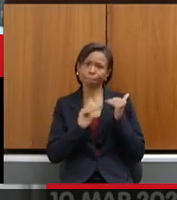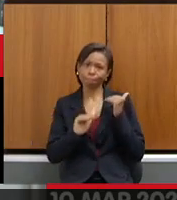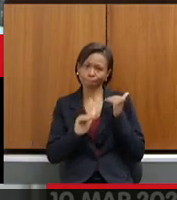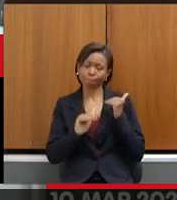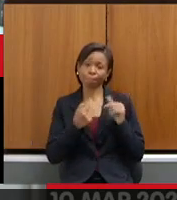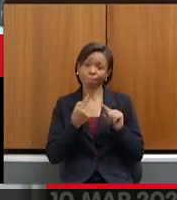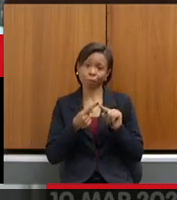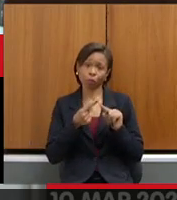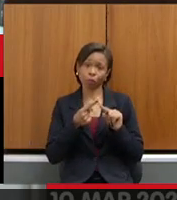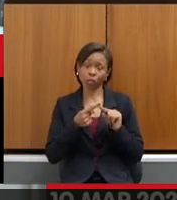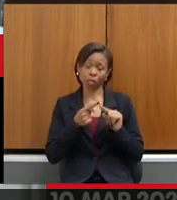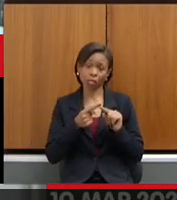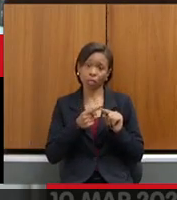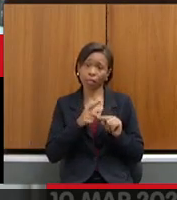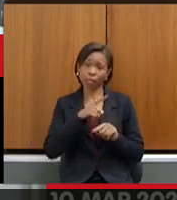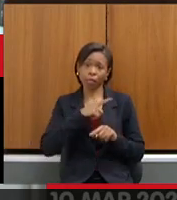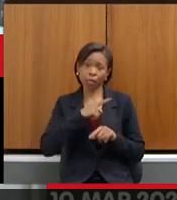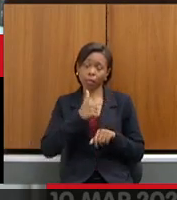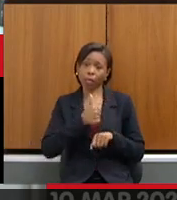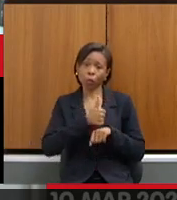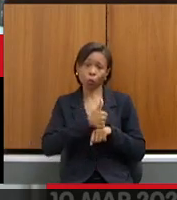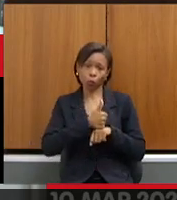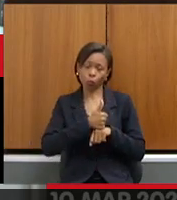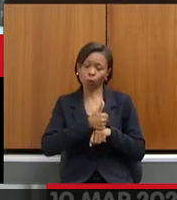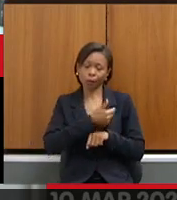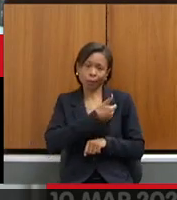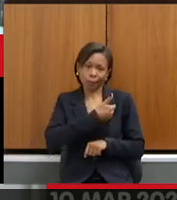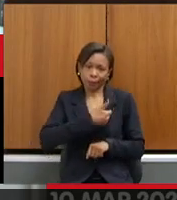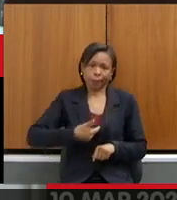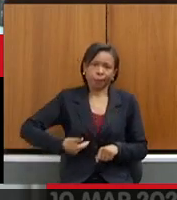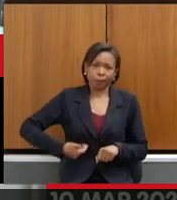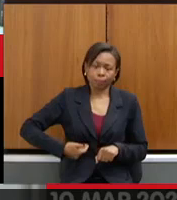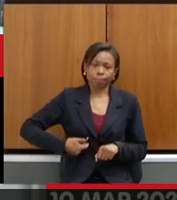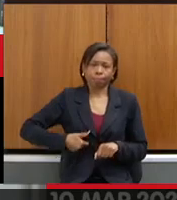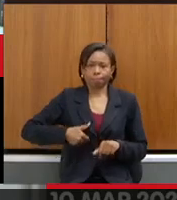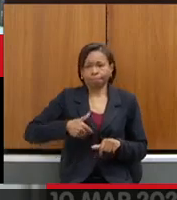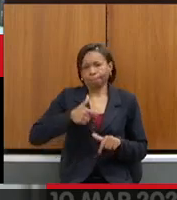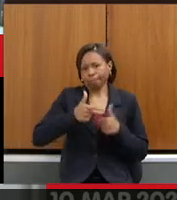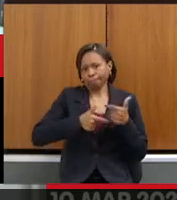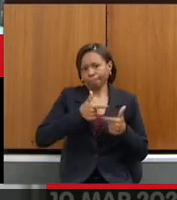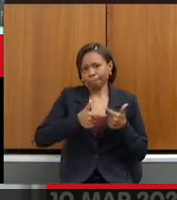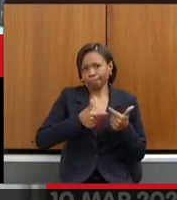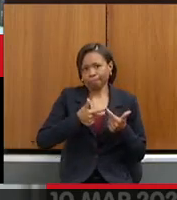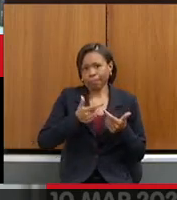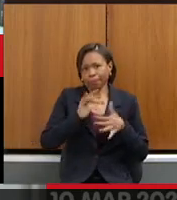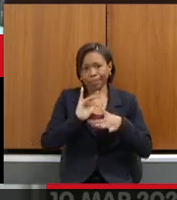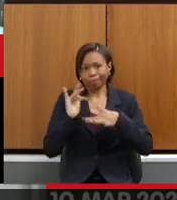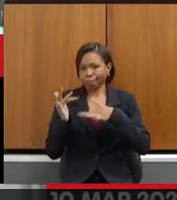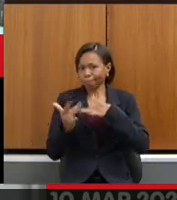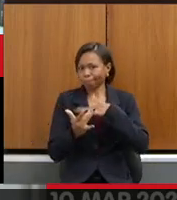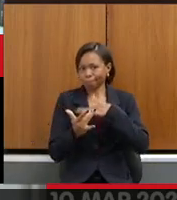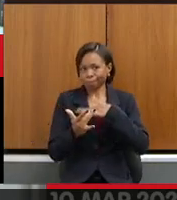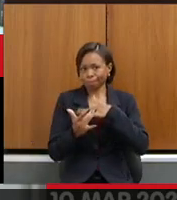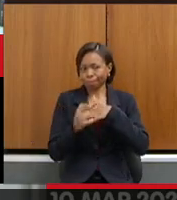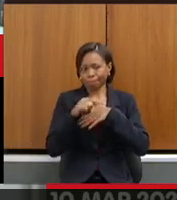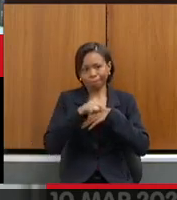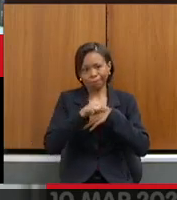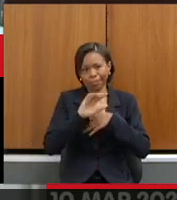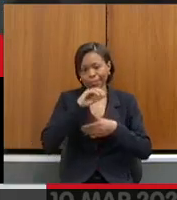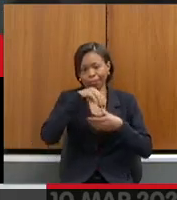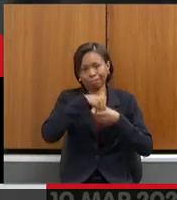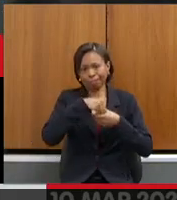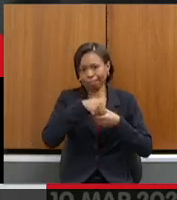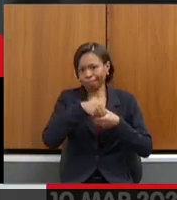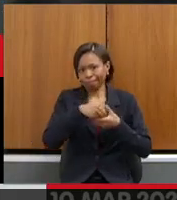está investido de um cargo público assina como tal na rede social Tá certo com todo respeito mas discordo em vossa